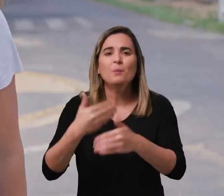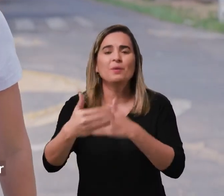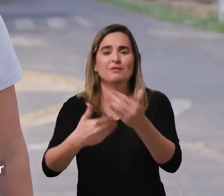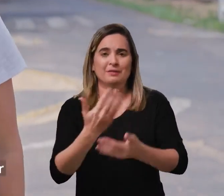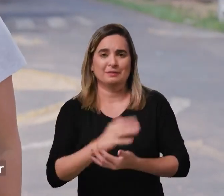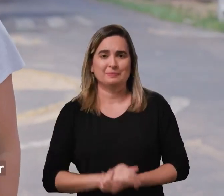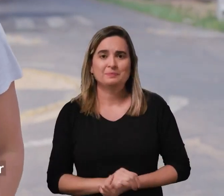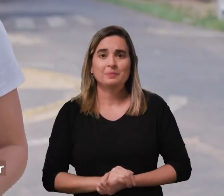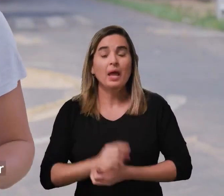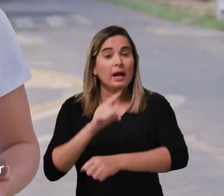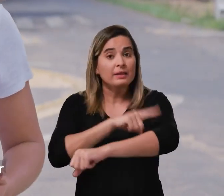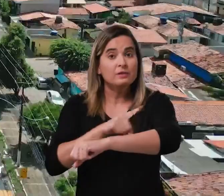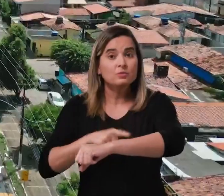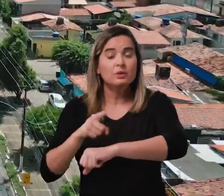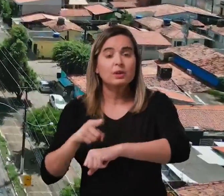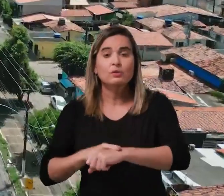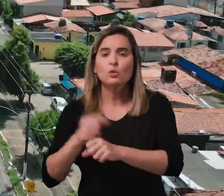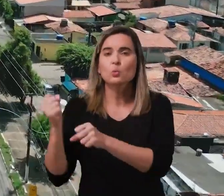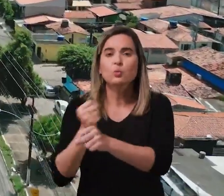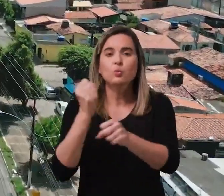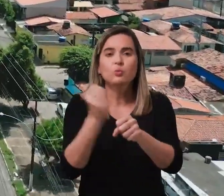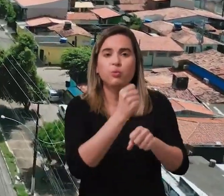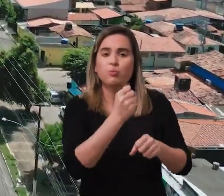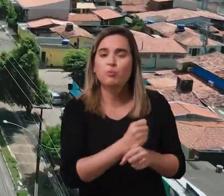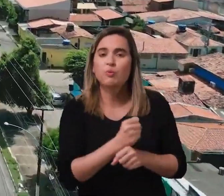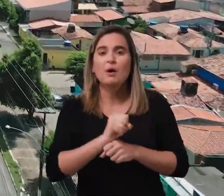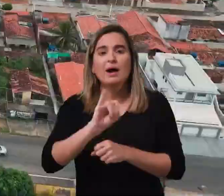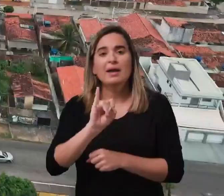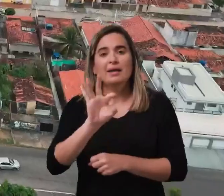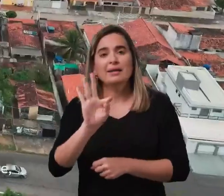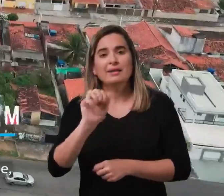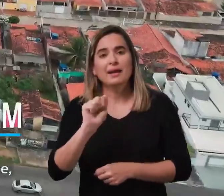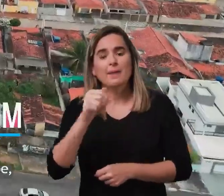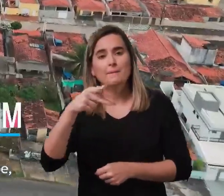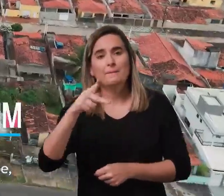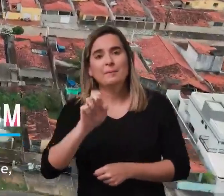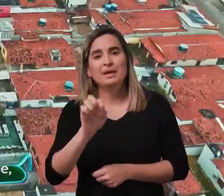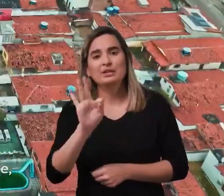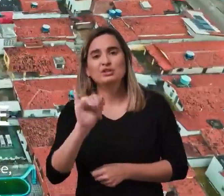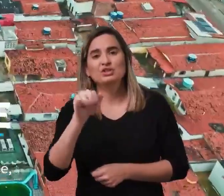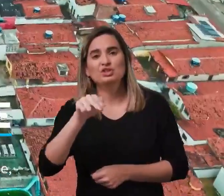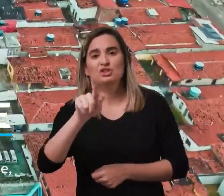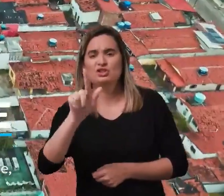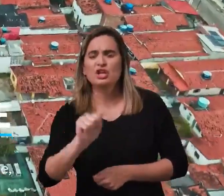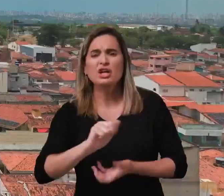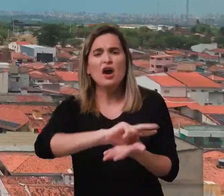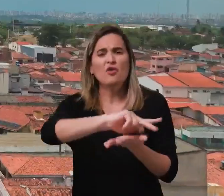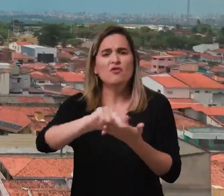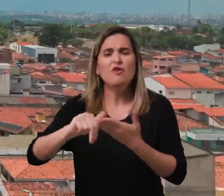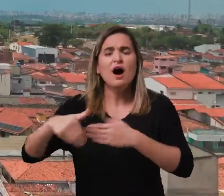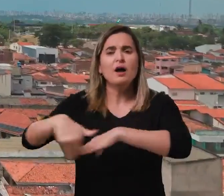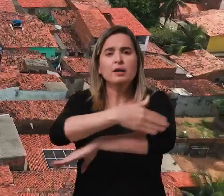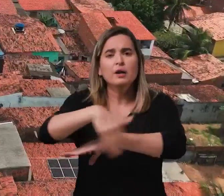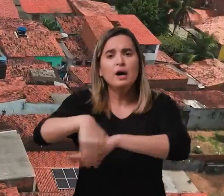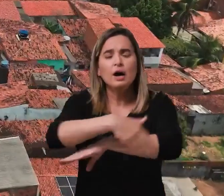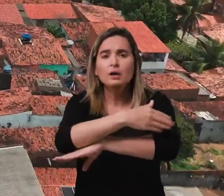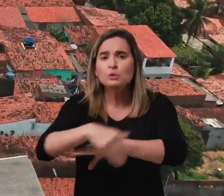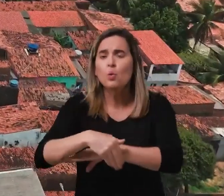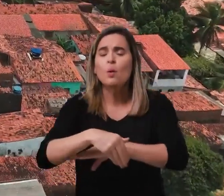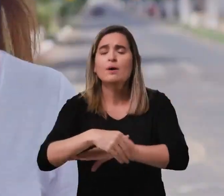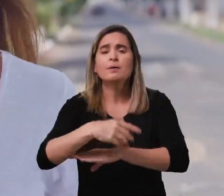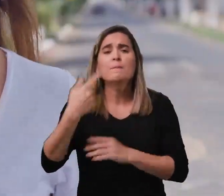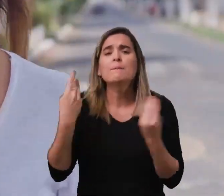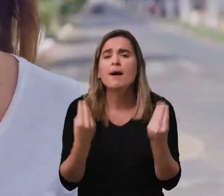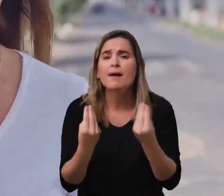Norte, Paulinho Prefeito vai reformar as avenidas Itapetinga, Senhor do Bonfim, Maranguape, Paulistana e